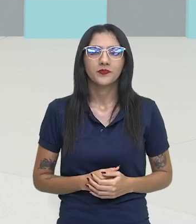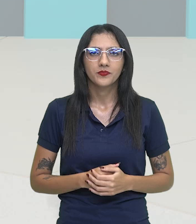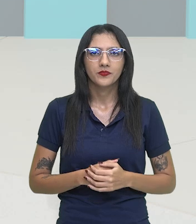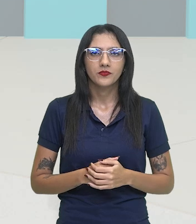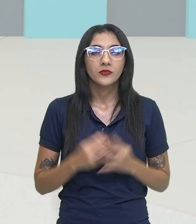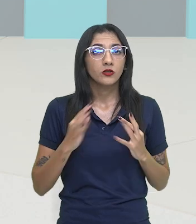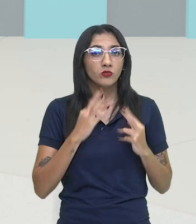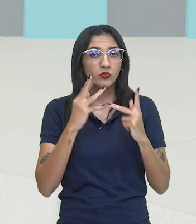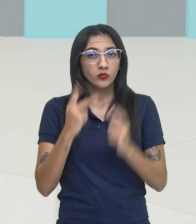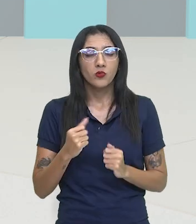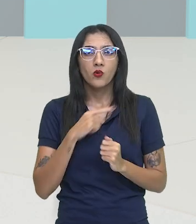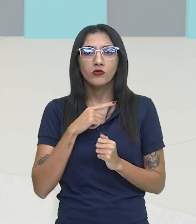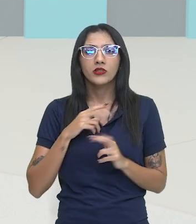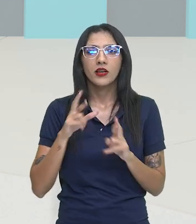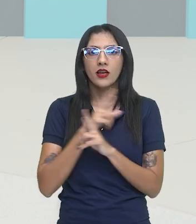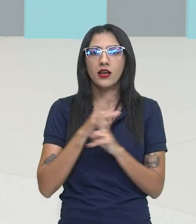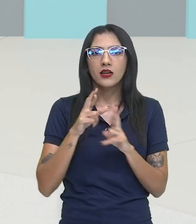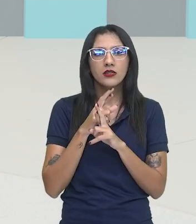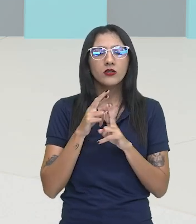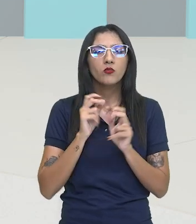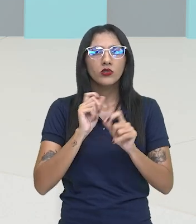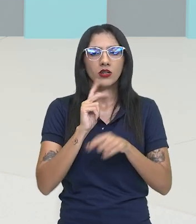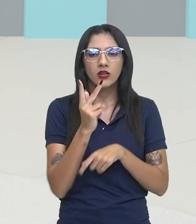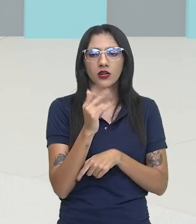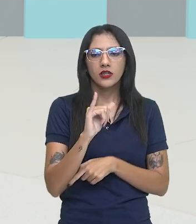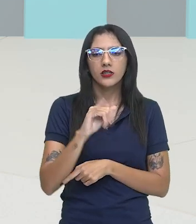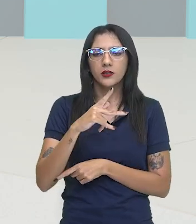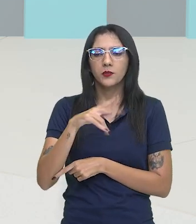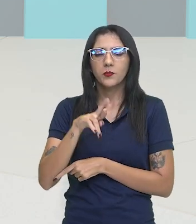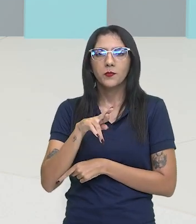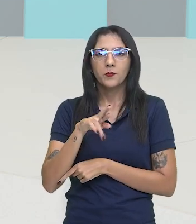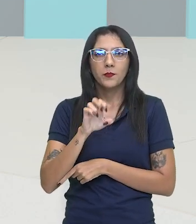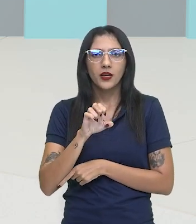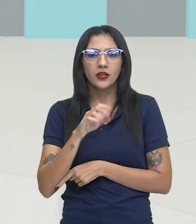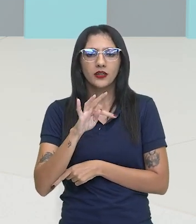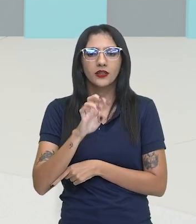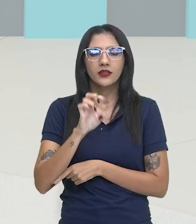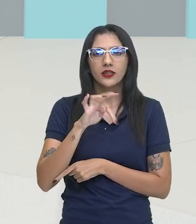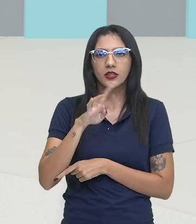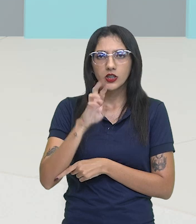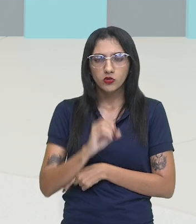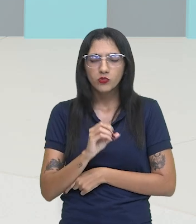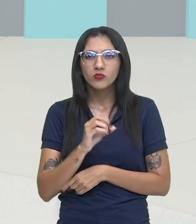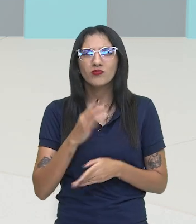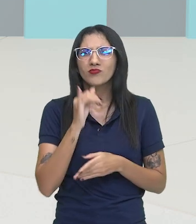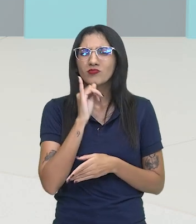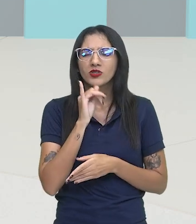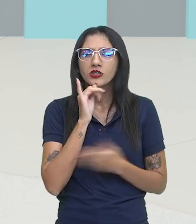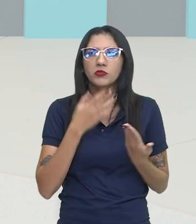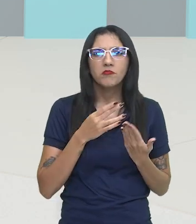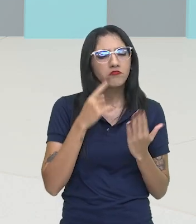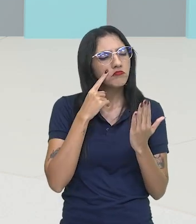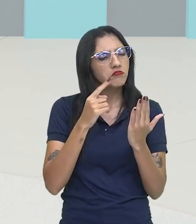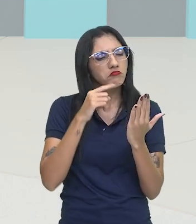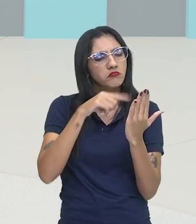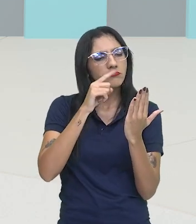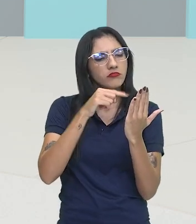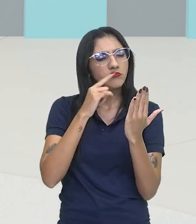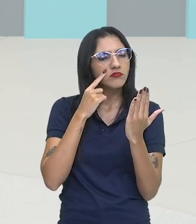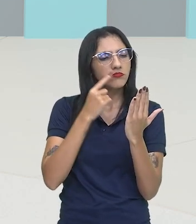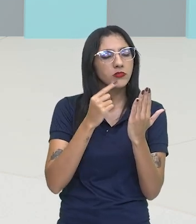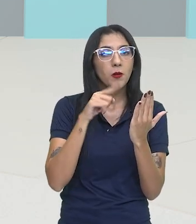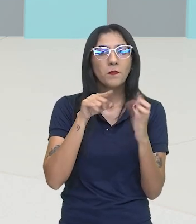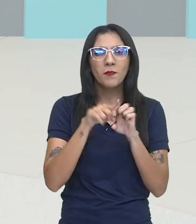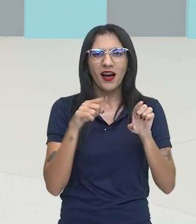eles são compostos por hipertexto, que é justamente você está assistindo ao vídeo, por exemplo, mas existe uma série